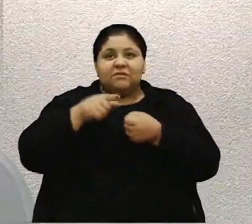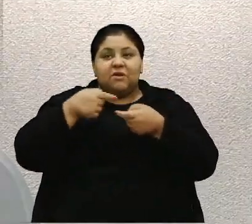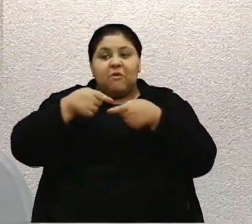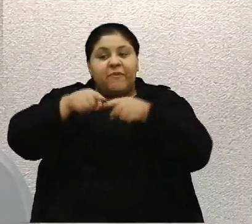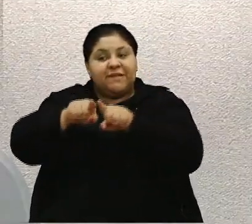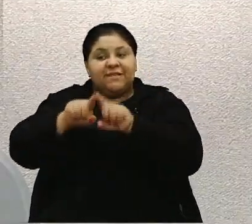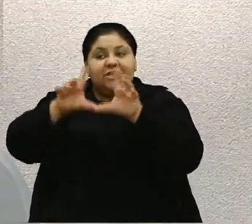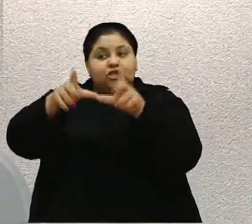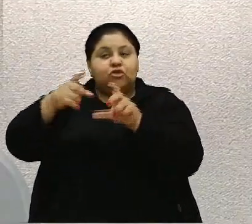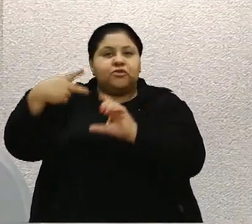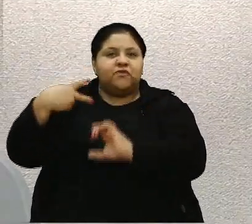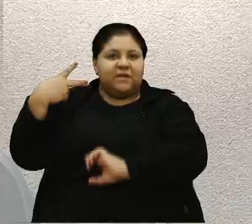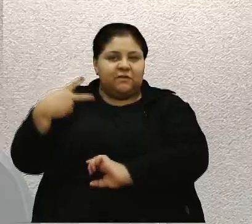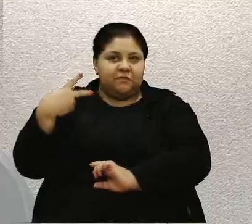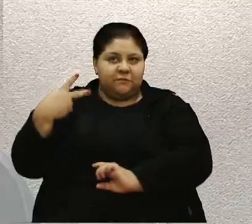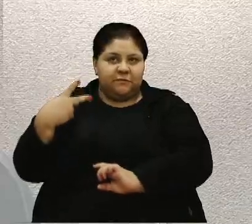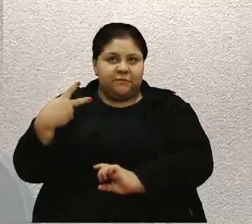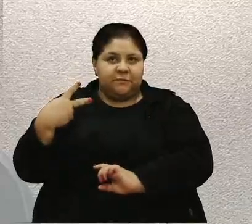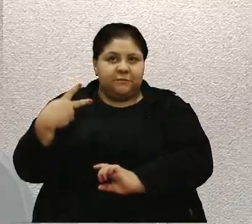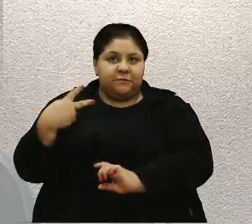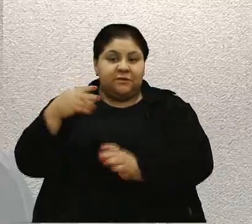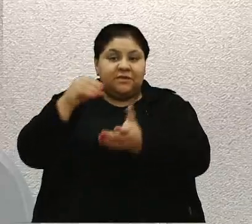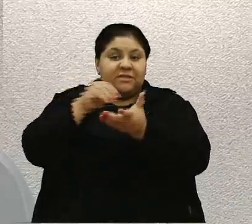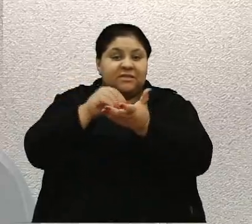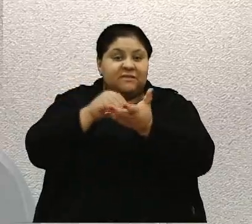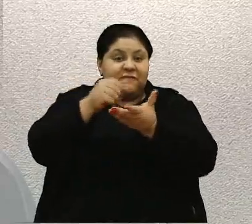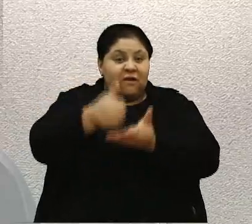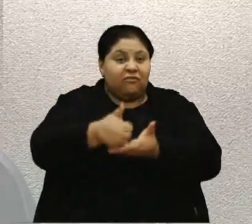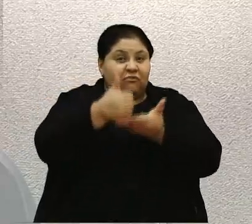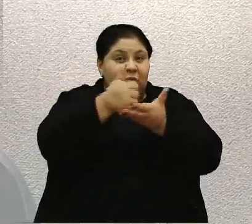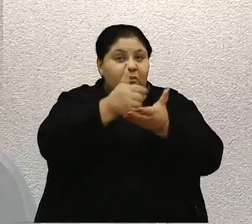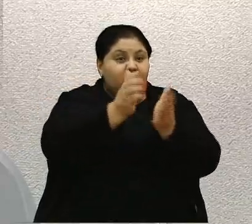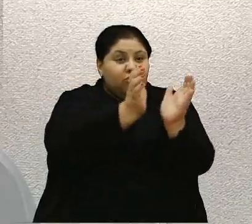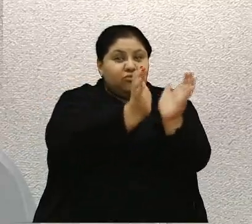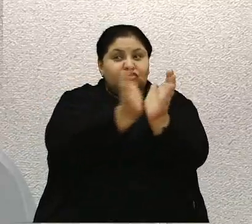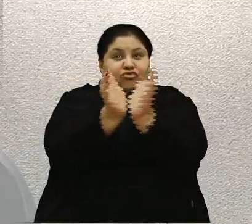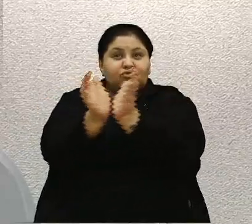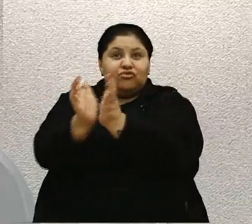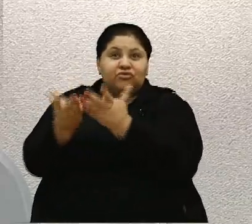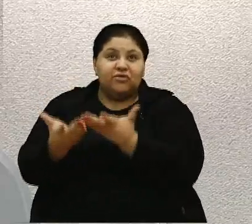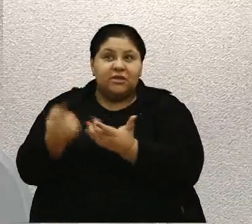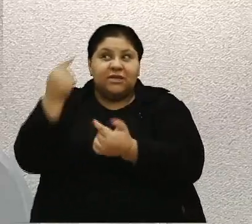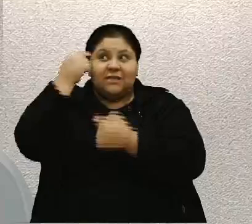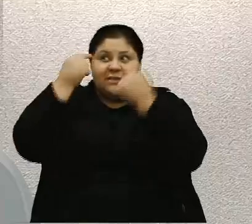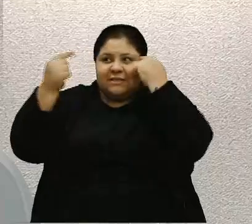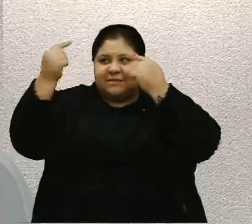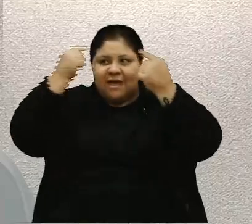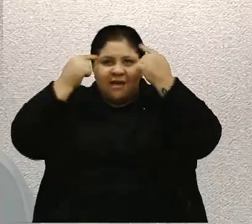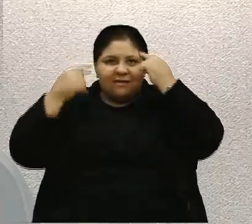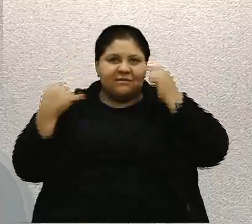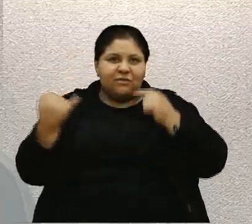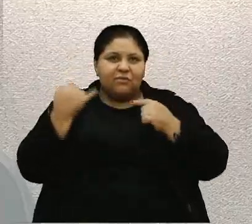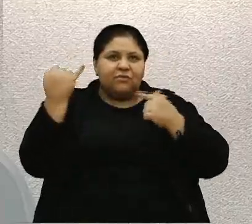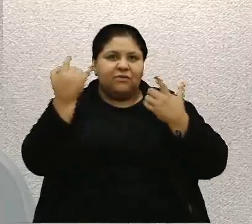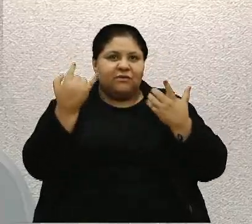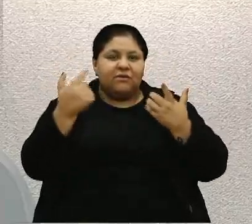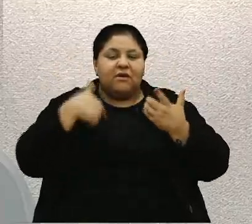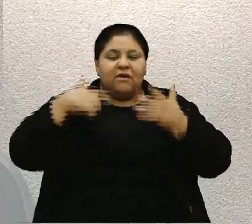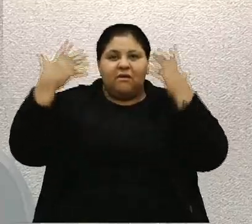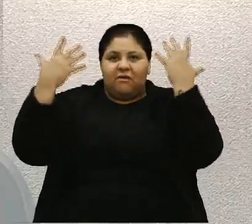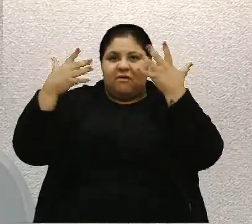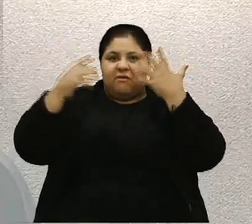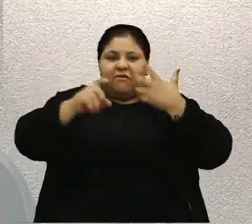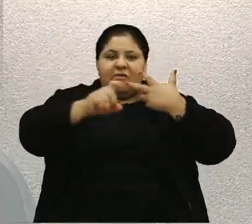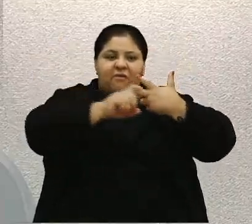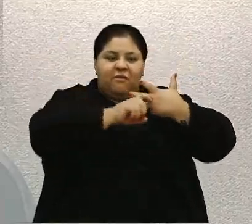todos os vereadores, se não tem a parceria de todos os colegas aqui quando que as ideias são importantes. E eu parabenizo o